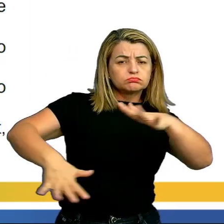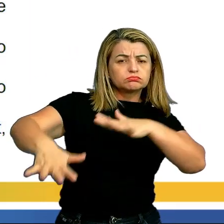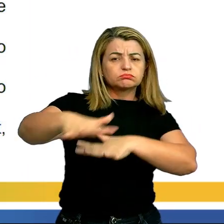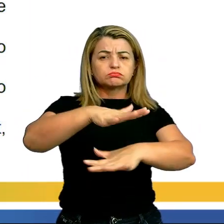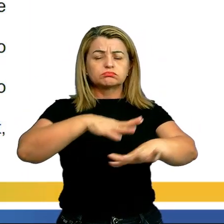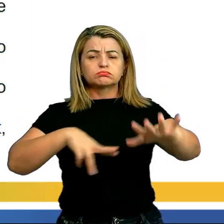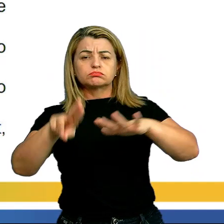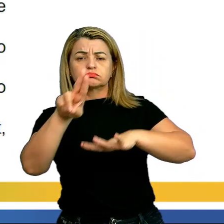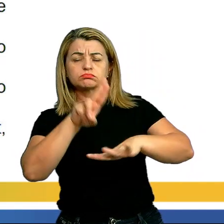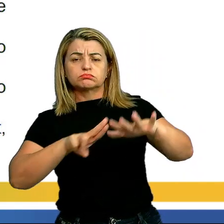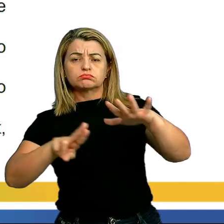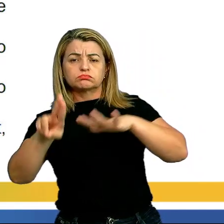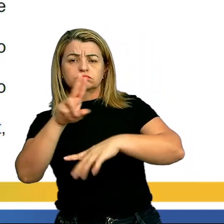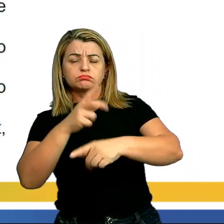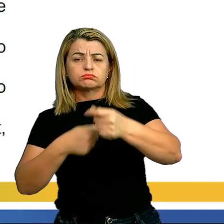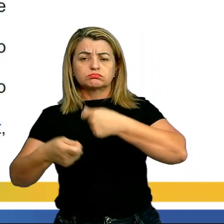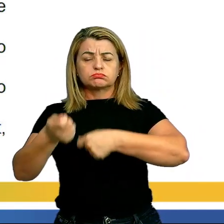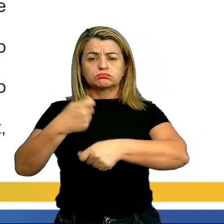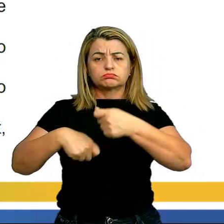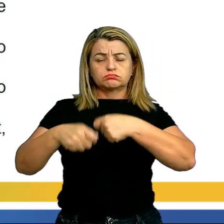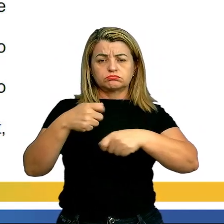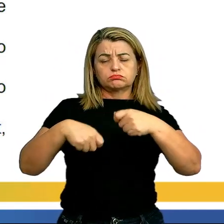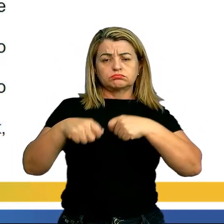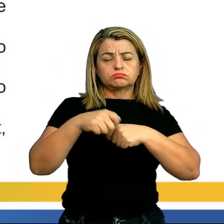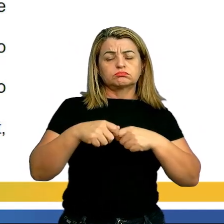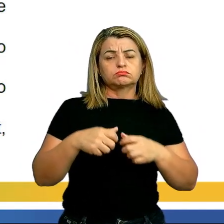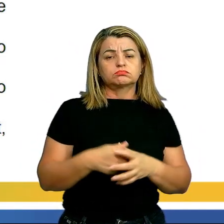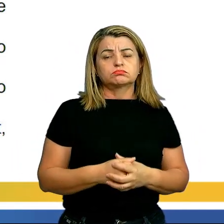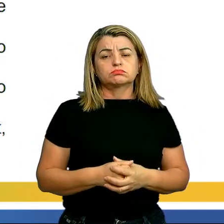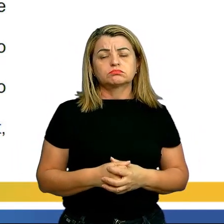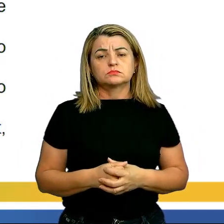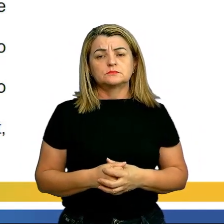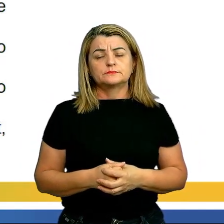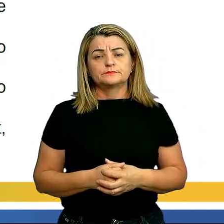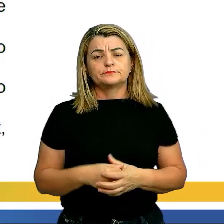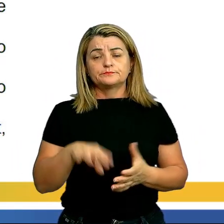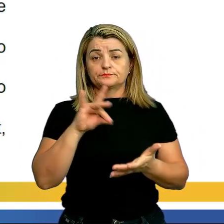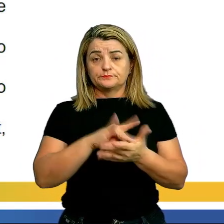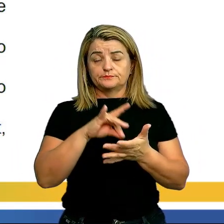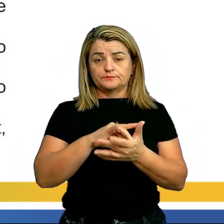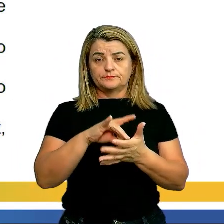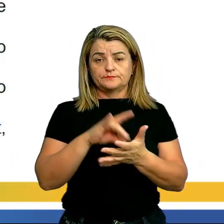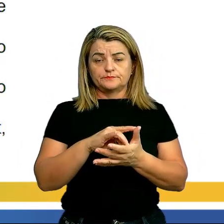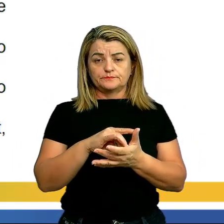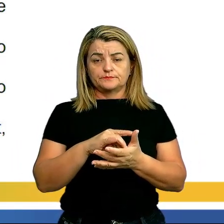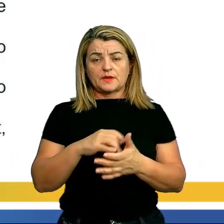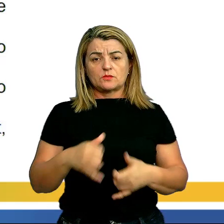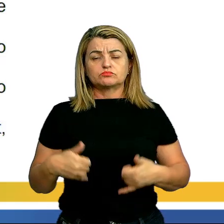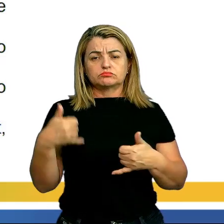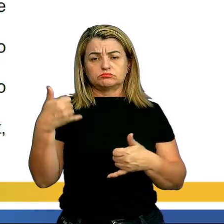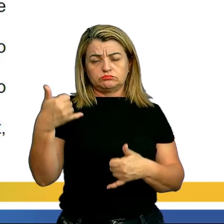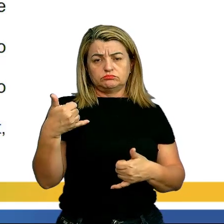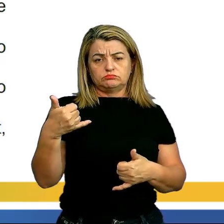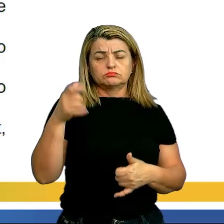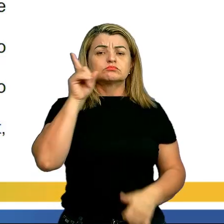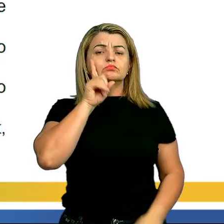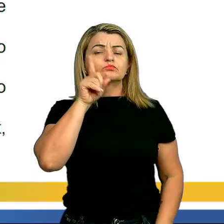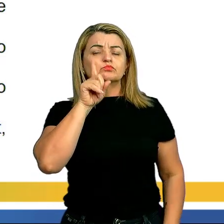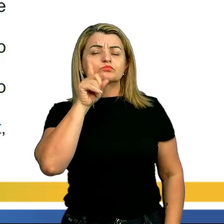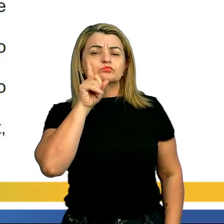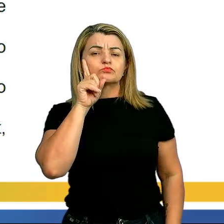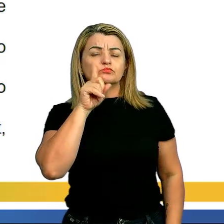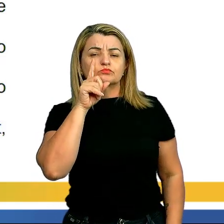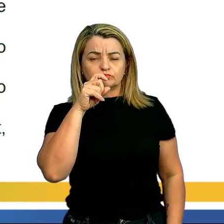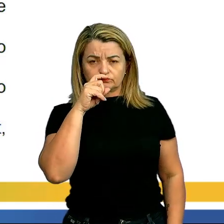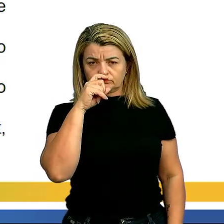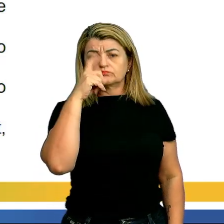uso das transações impessoais de mercado. Na verdade, mesmo os orgulhosos Estados Unidos,